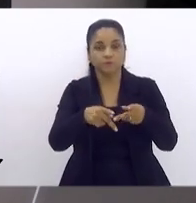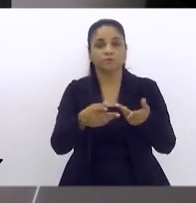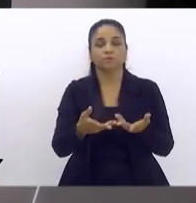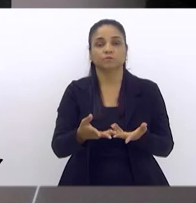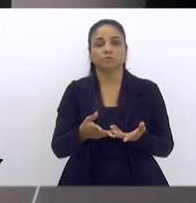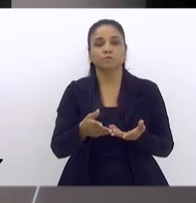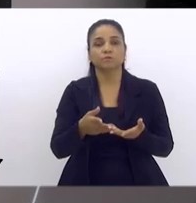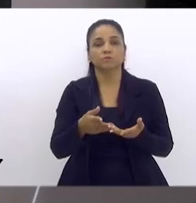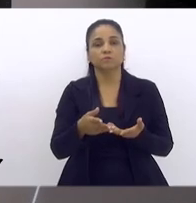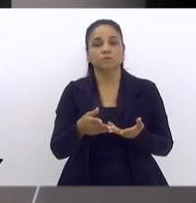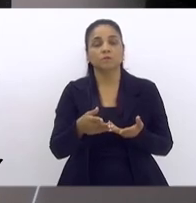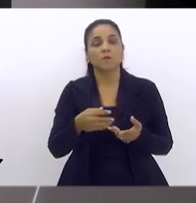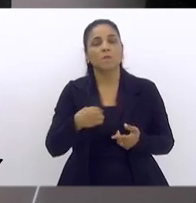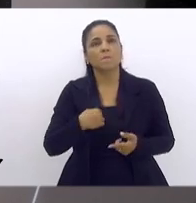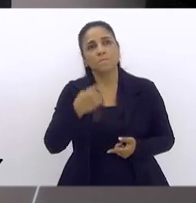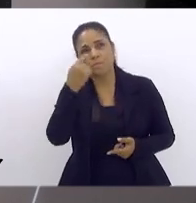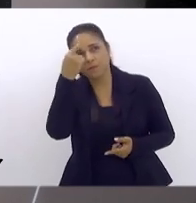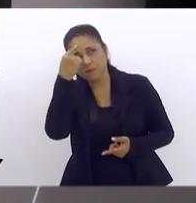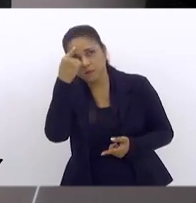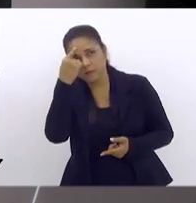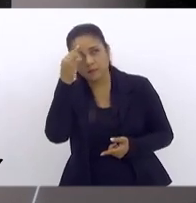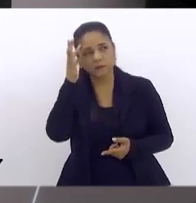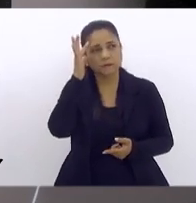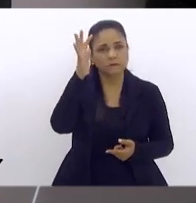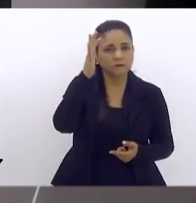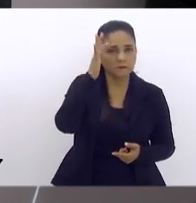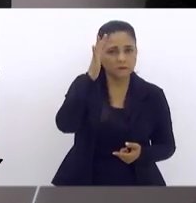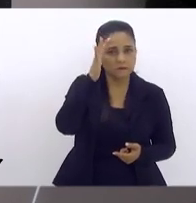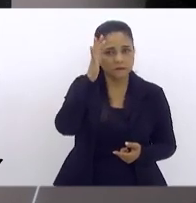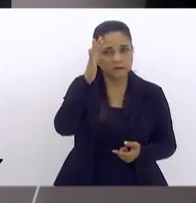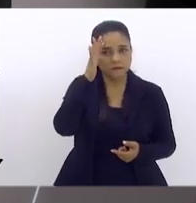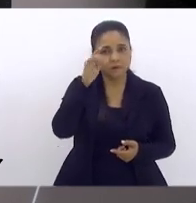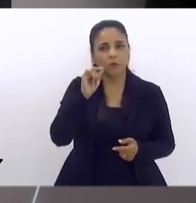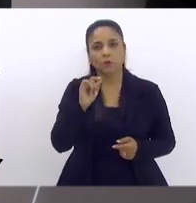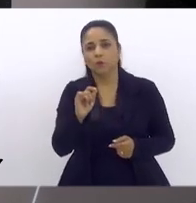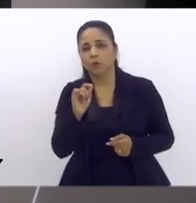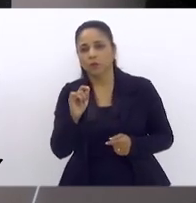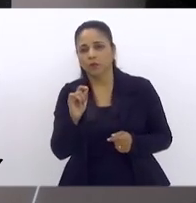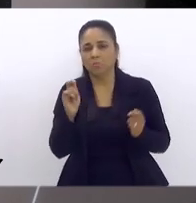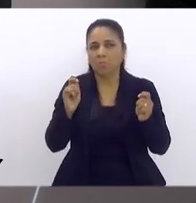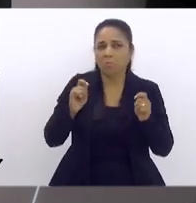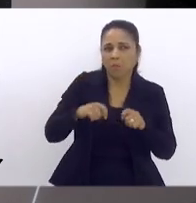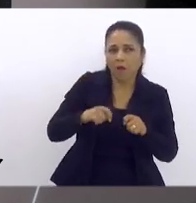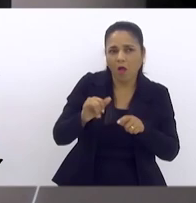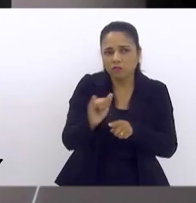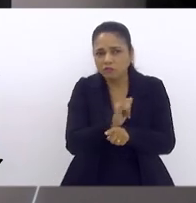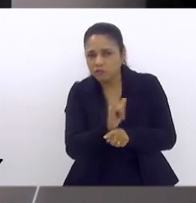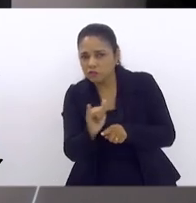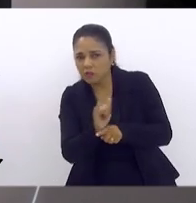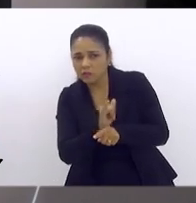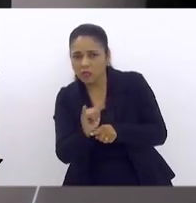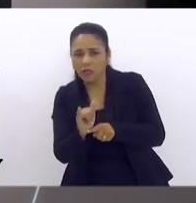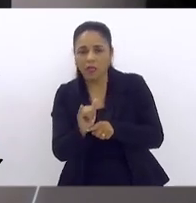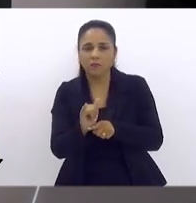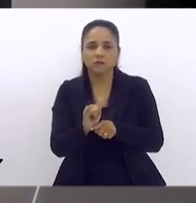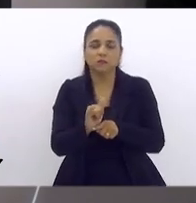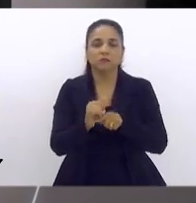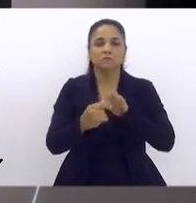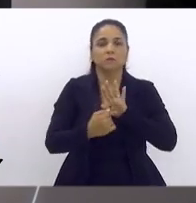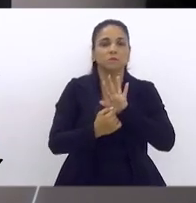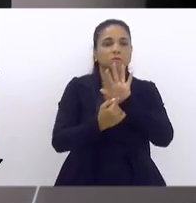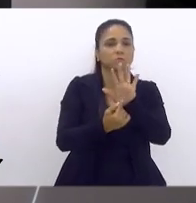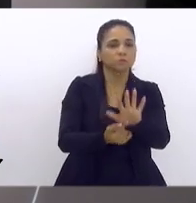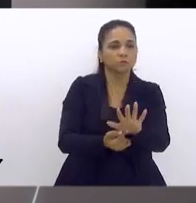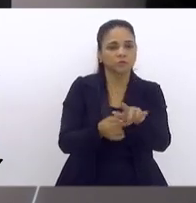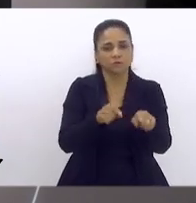aí pensando um pouco né e refletindo sobre o que é a gente poderia o que eu poderia né trazer aqui